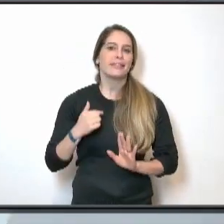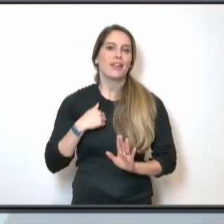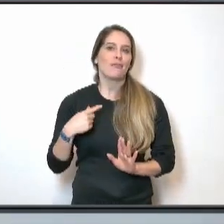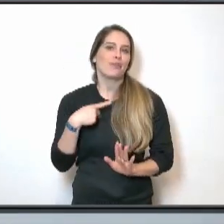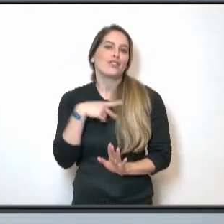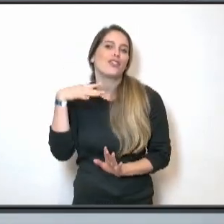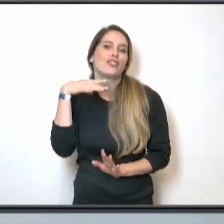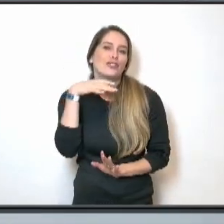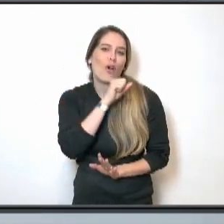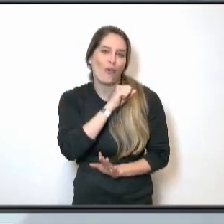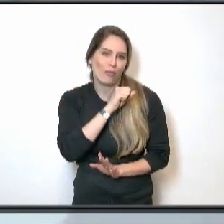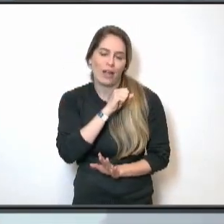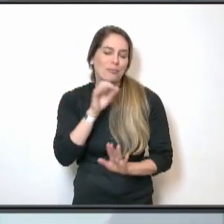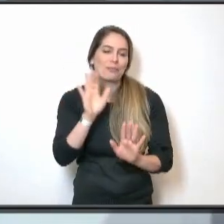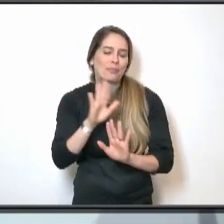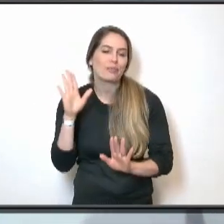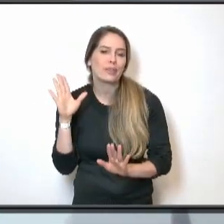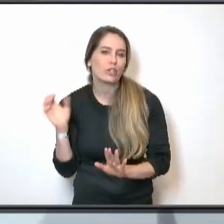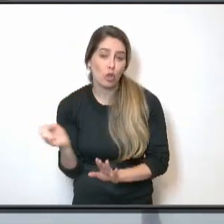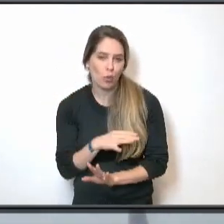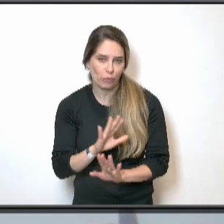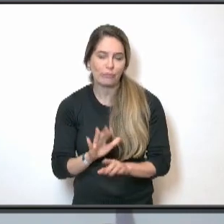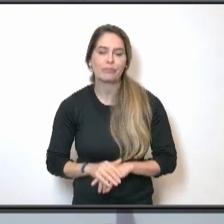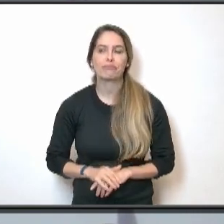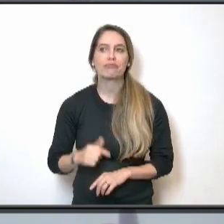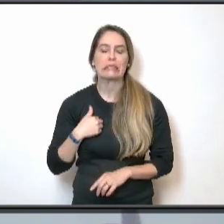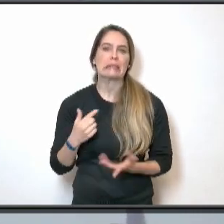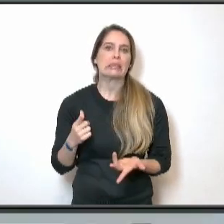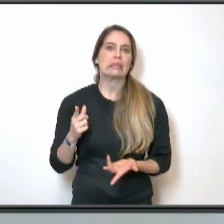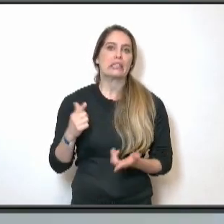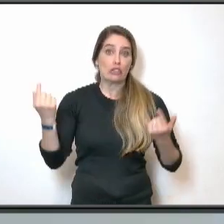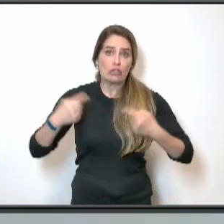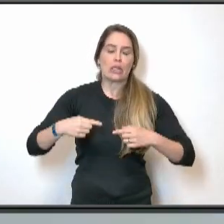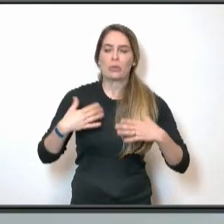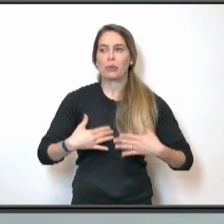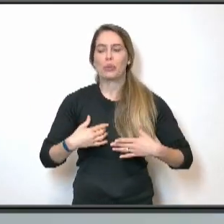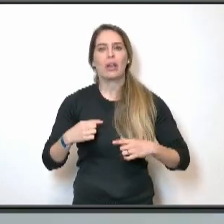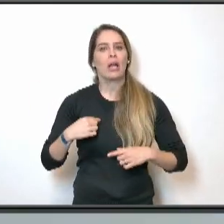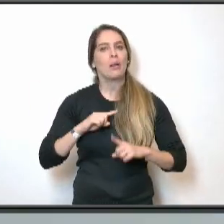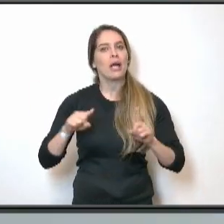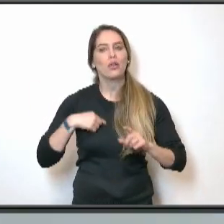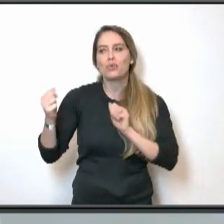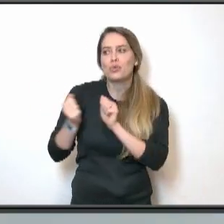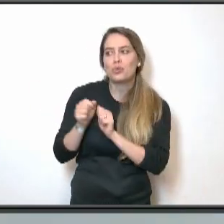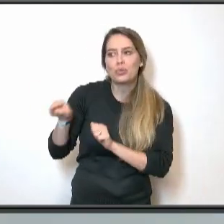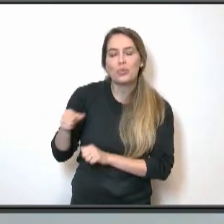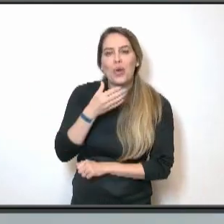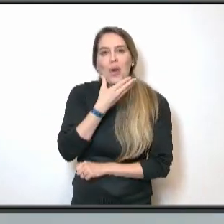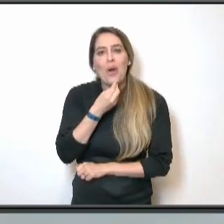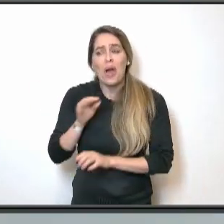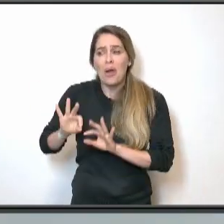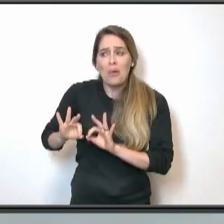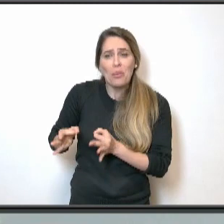estava num desafio ministerial gigantesco, e ali estou eu andando com aquele homem humilde, um homem de